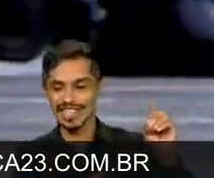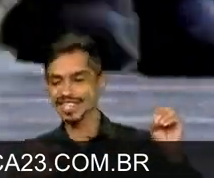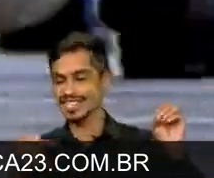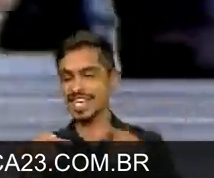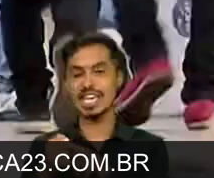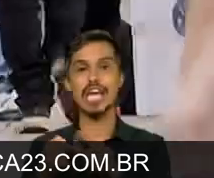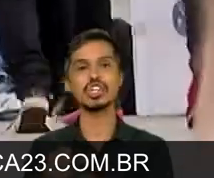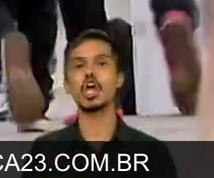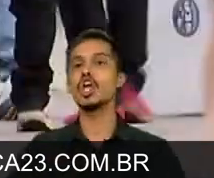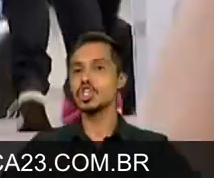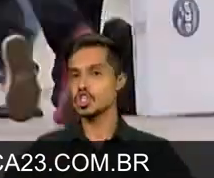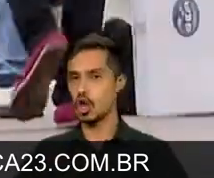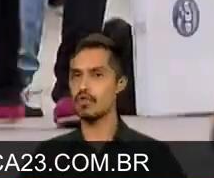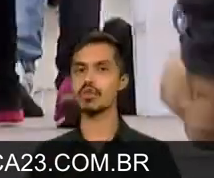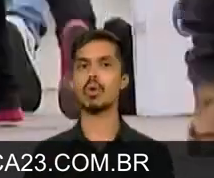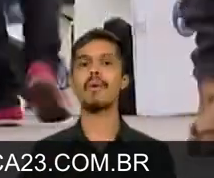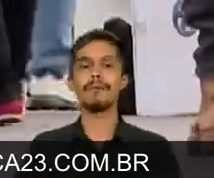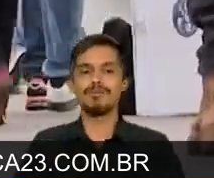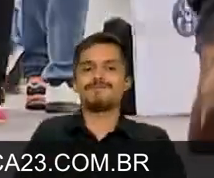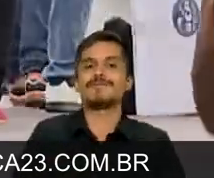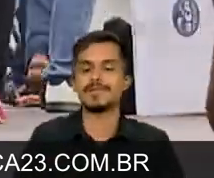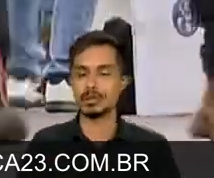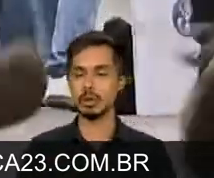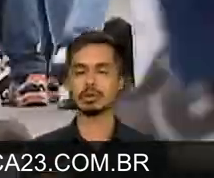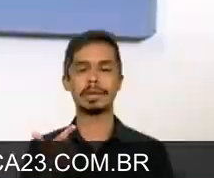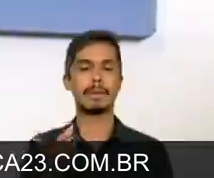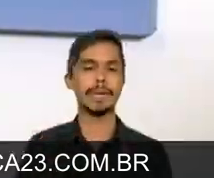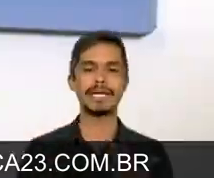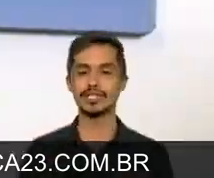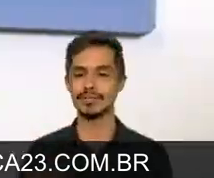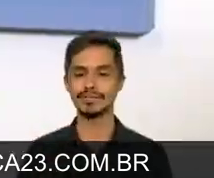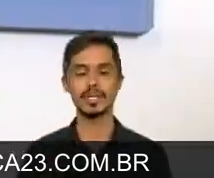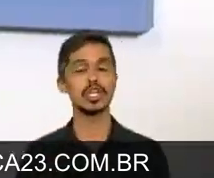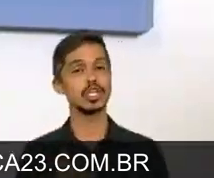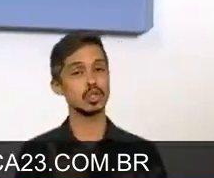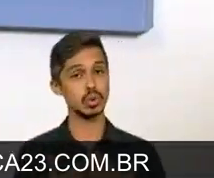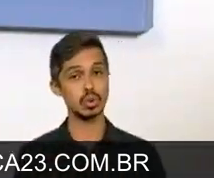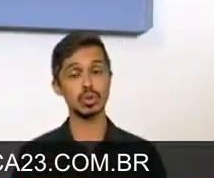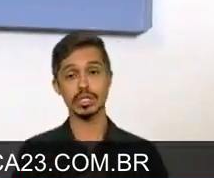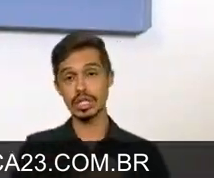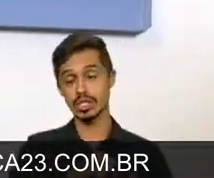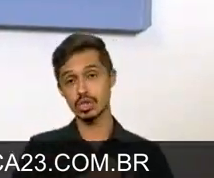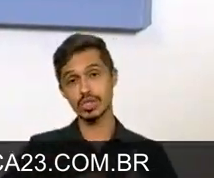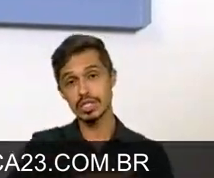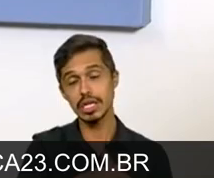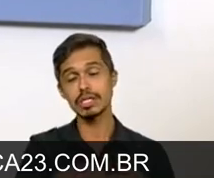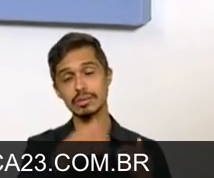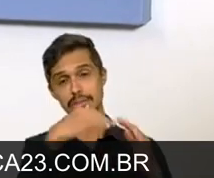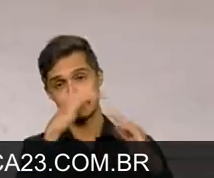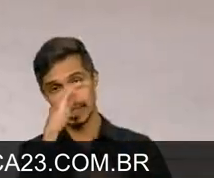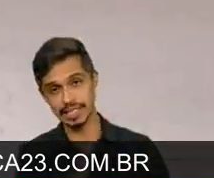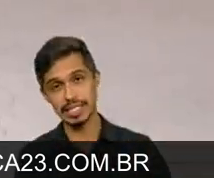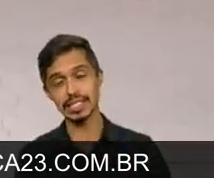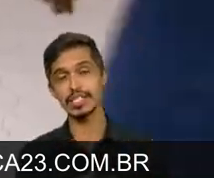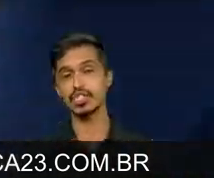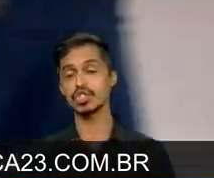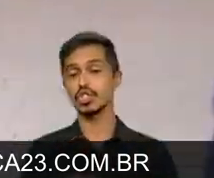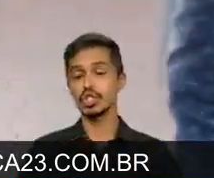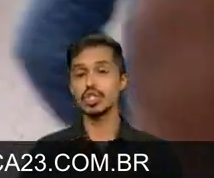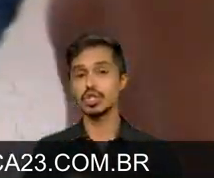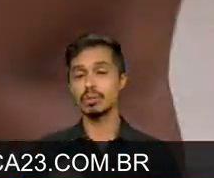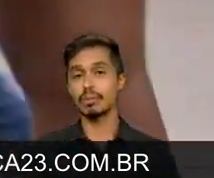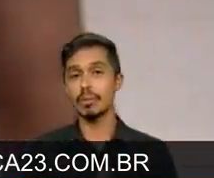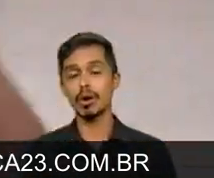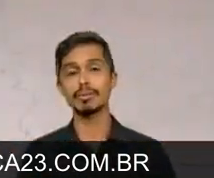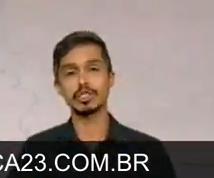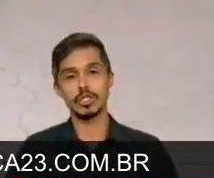vão sofrer com incontinência urinária em algum momento da vida, segundo estudo da Sociedade Brasileira de Urologia. O problema é mais comum